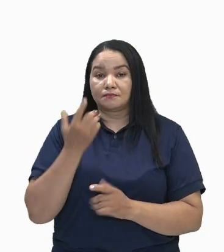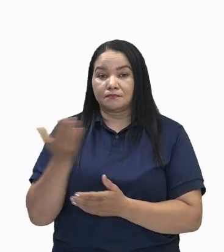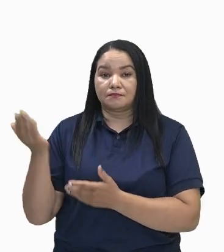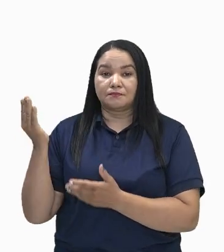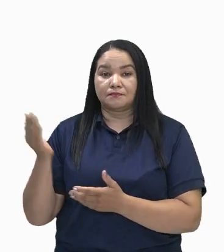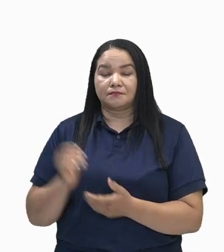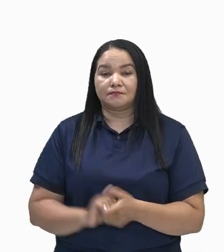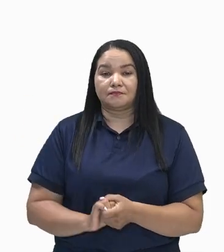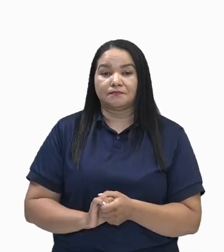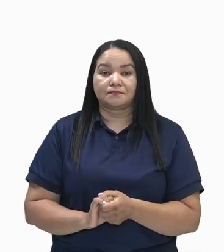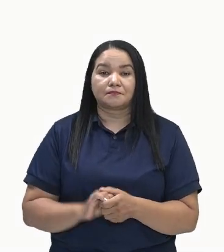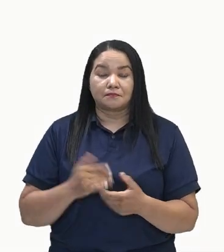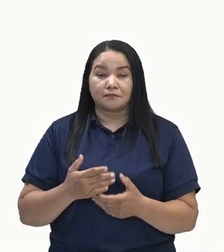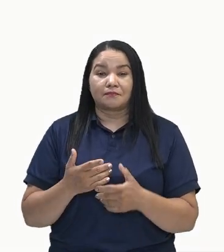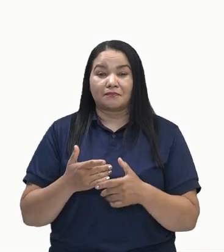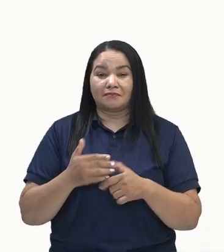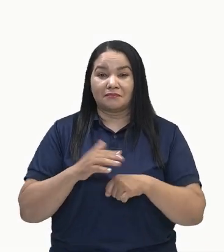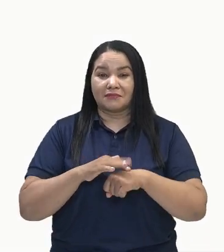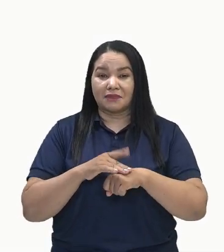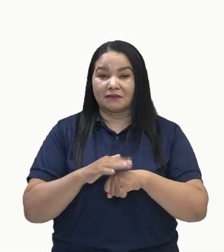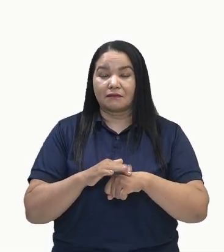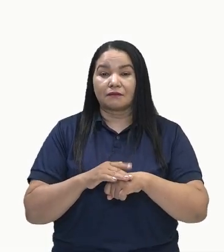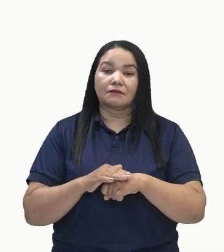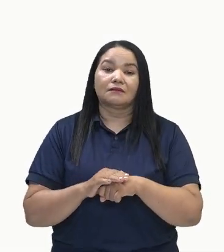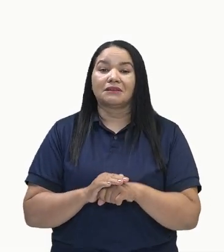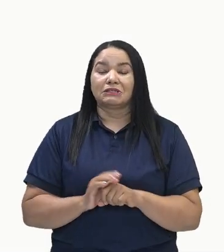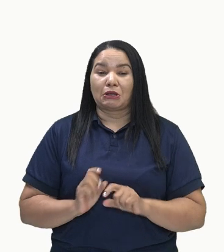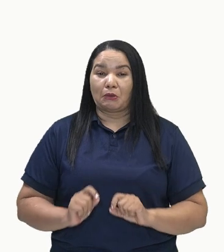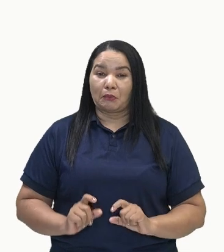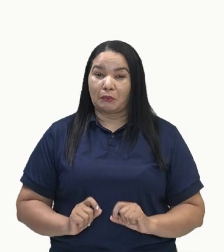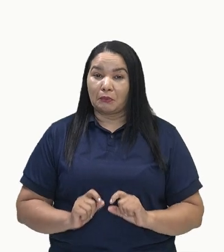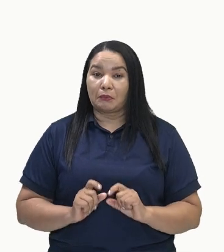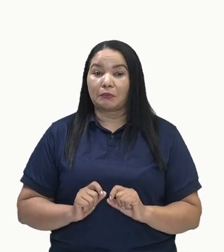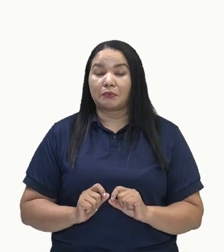que o HPV, ele causa